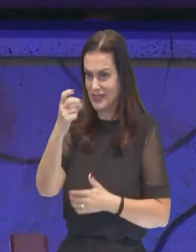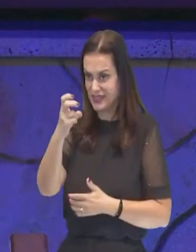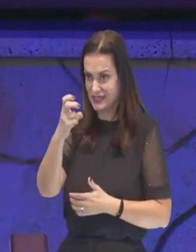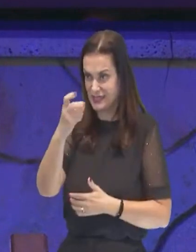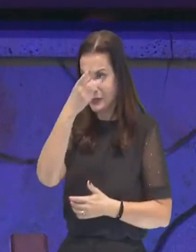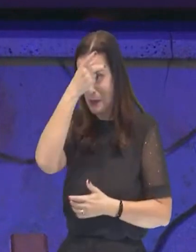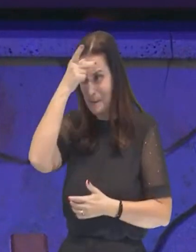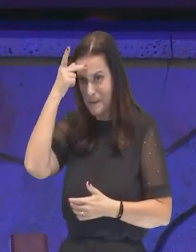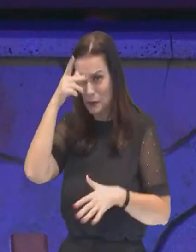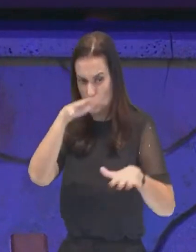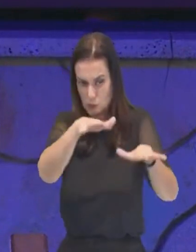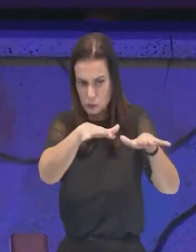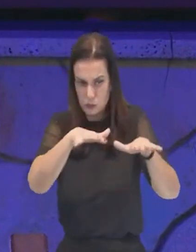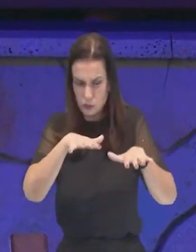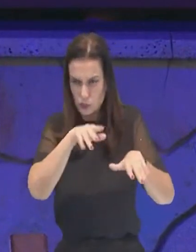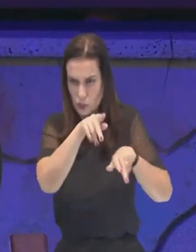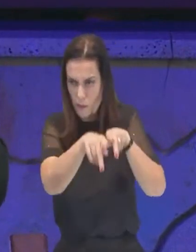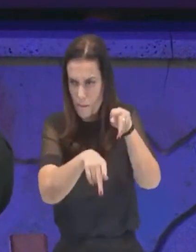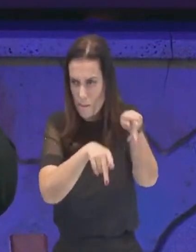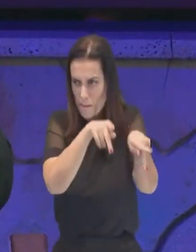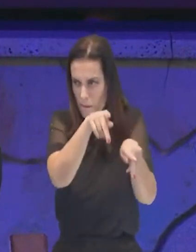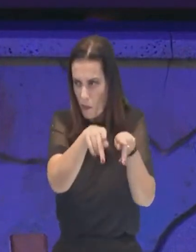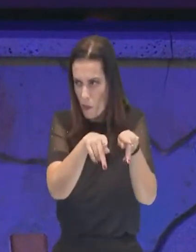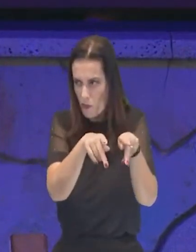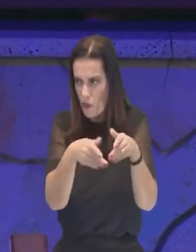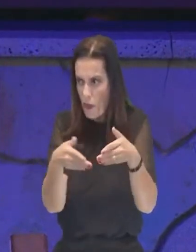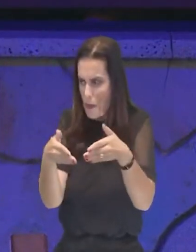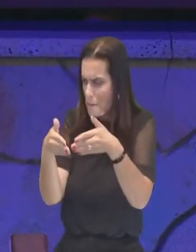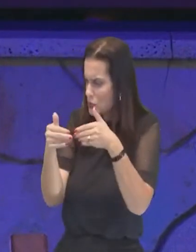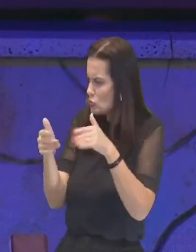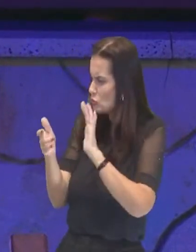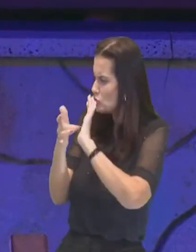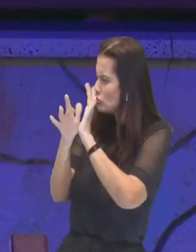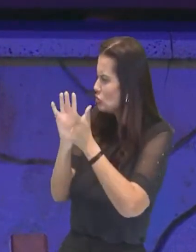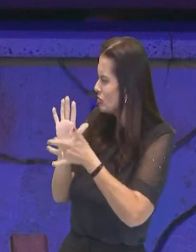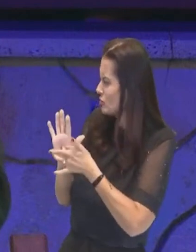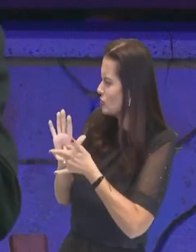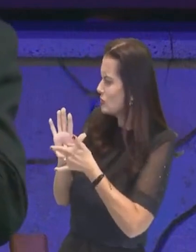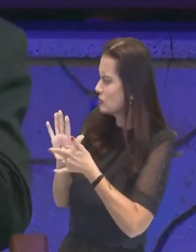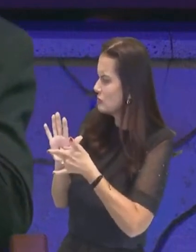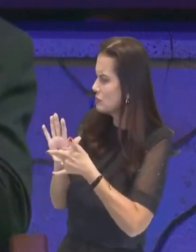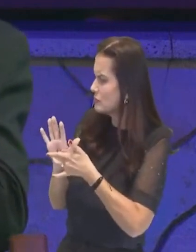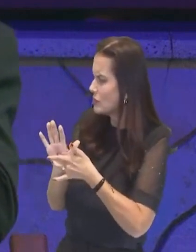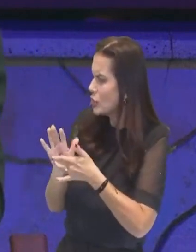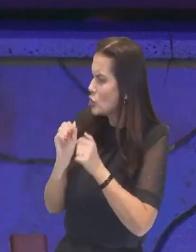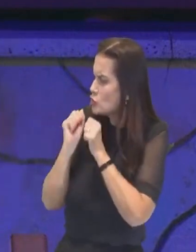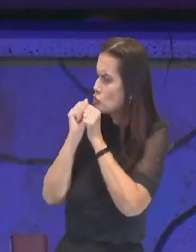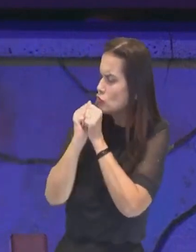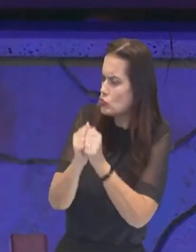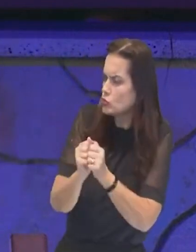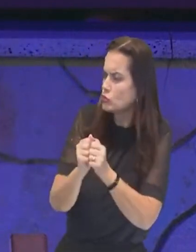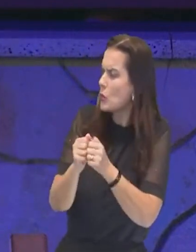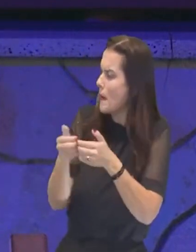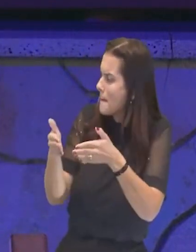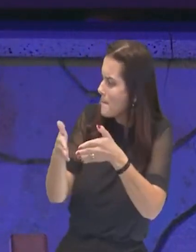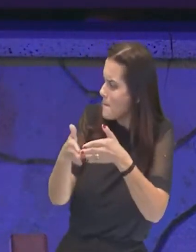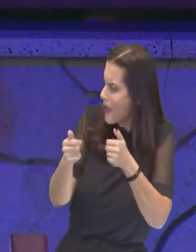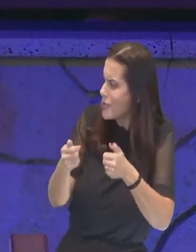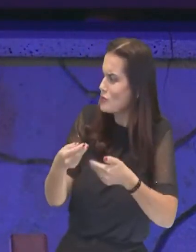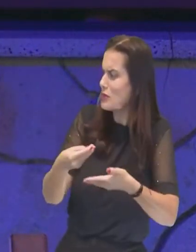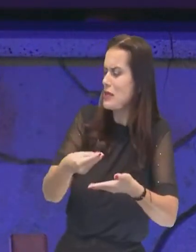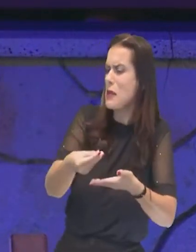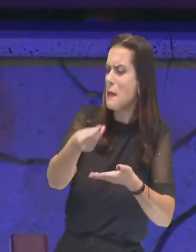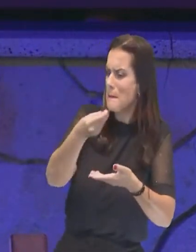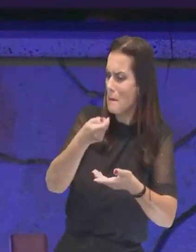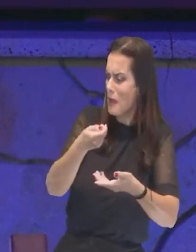alguém da multidão pediu que Jesus intervisse junto com o seu irmão para repartir ali